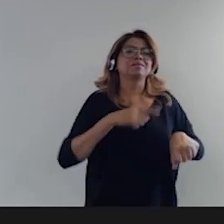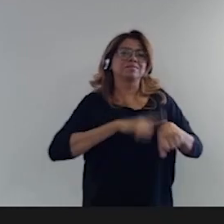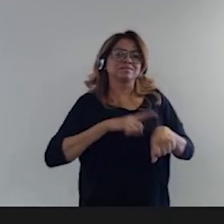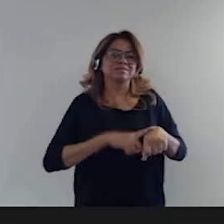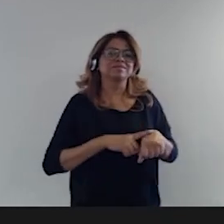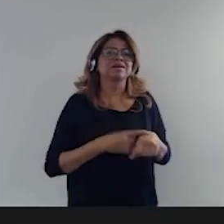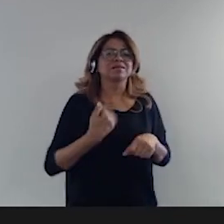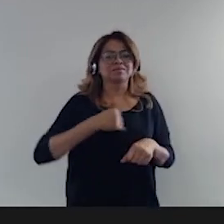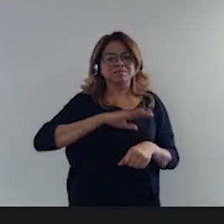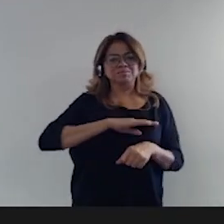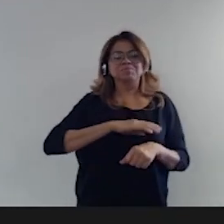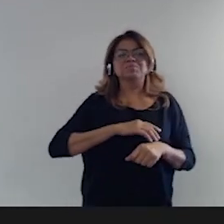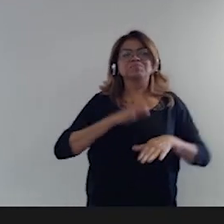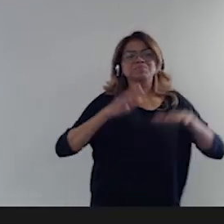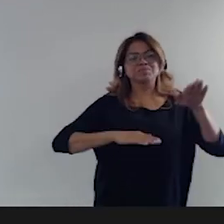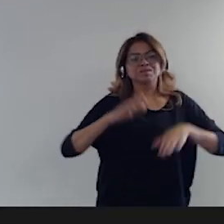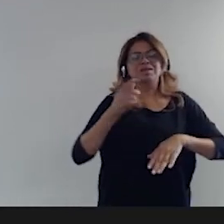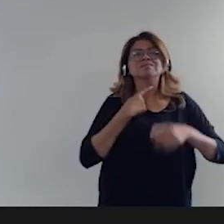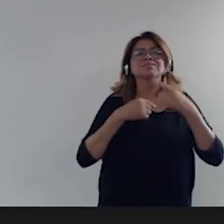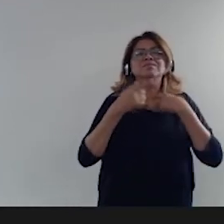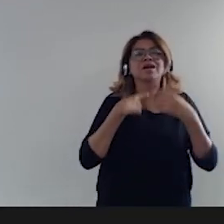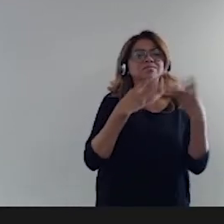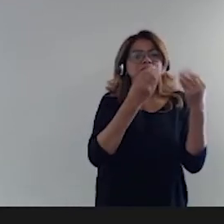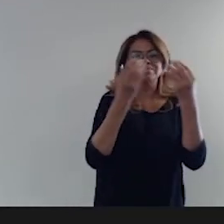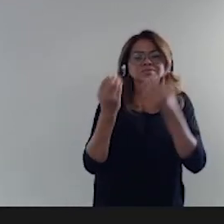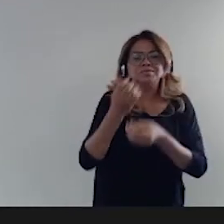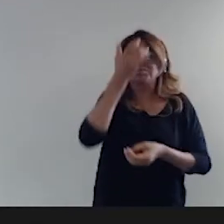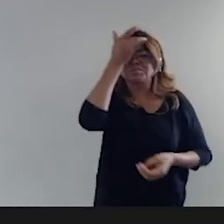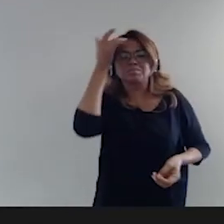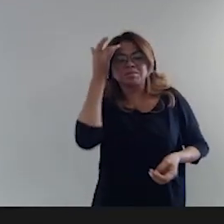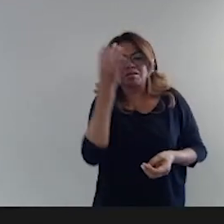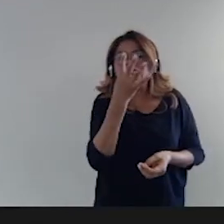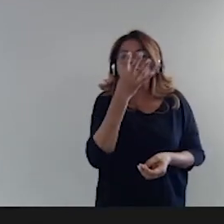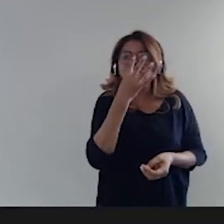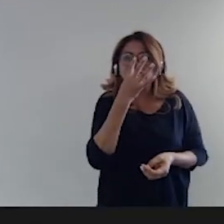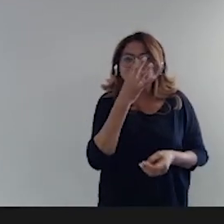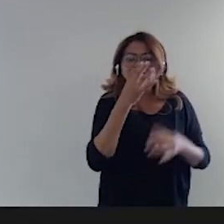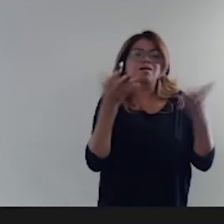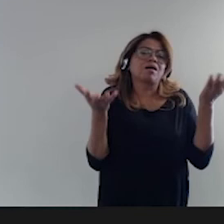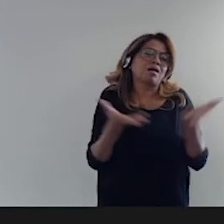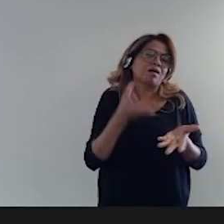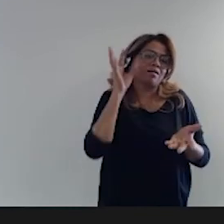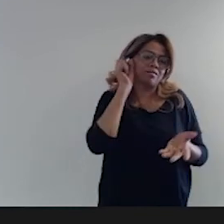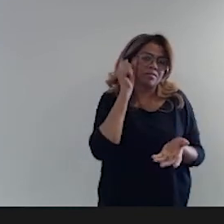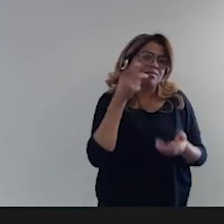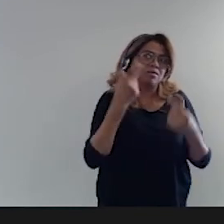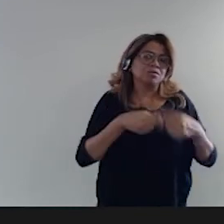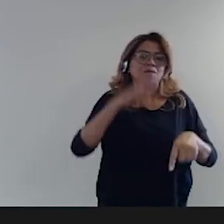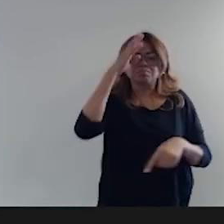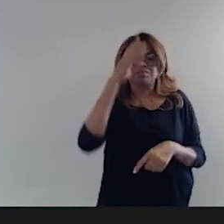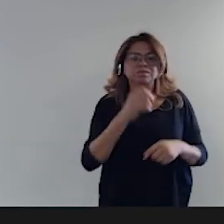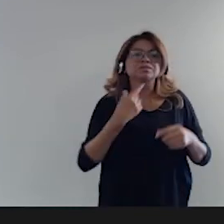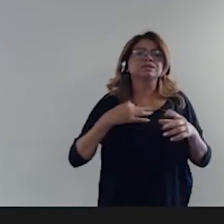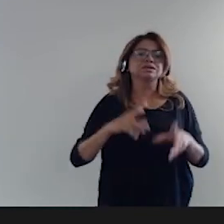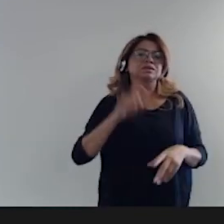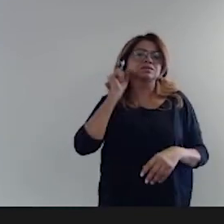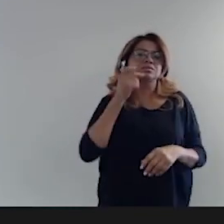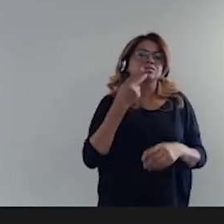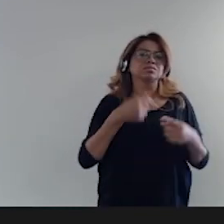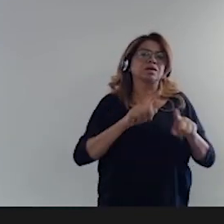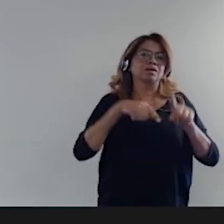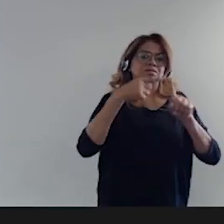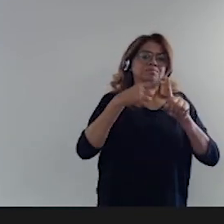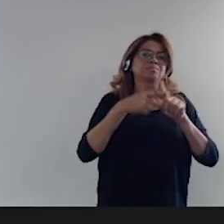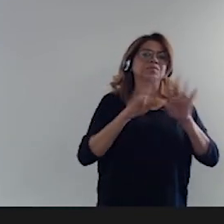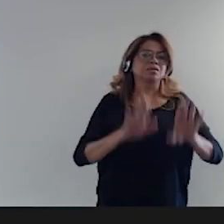tempo, como seria talvez o desejo de muitos milhares do que estão nos ouvindo para ouvir mais o ministro Luiz Roberto